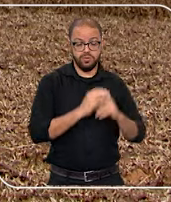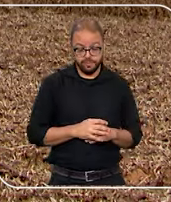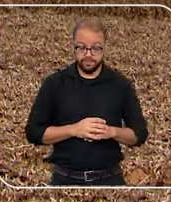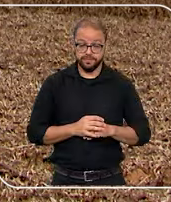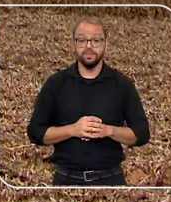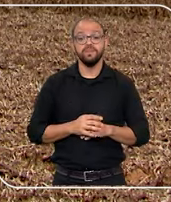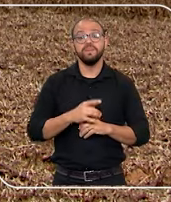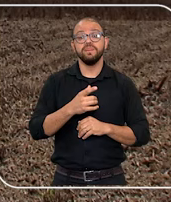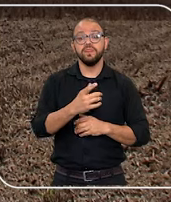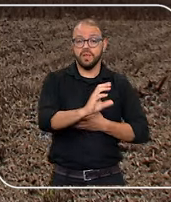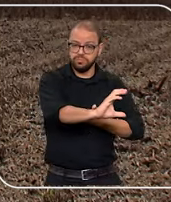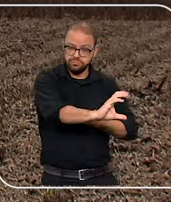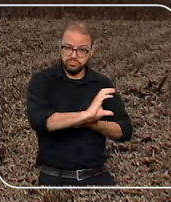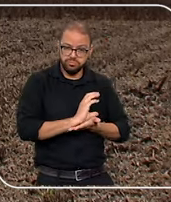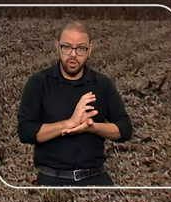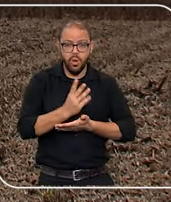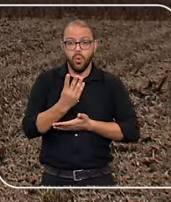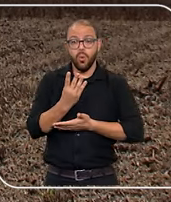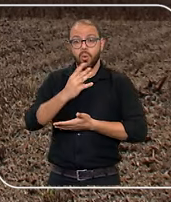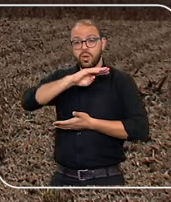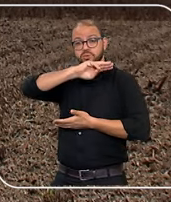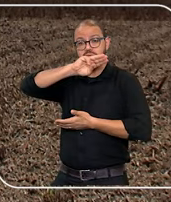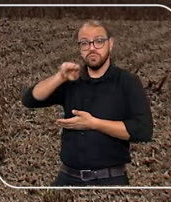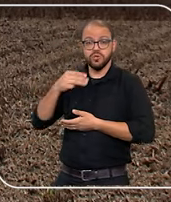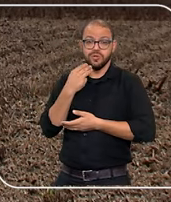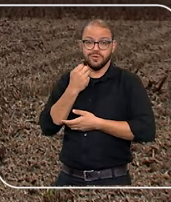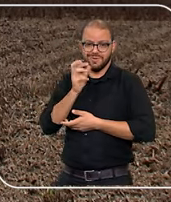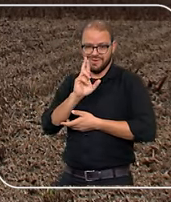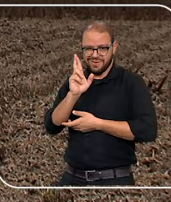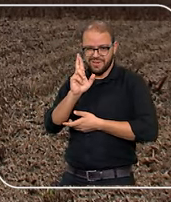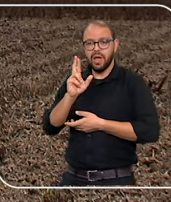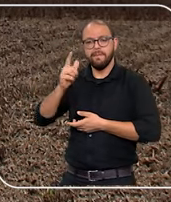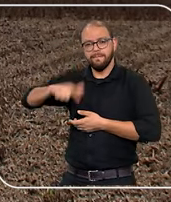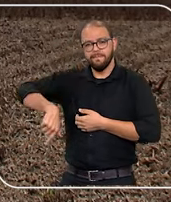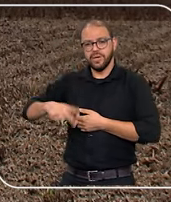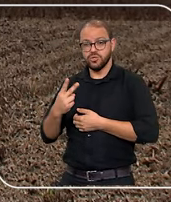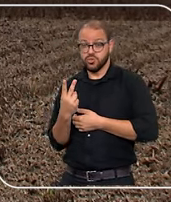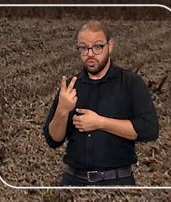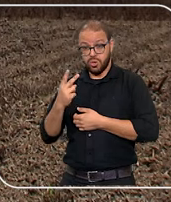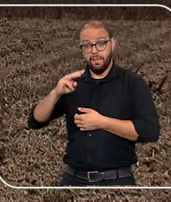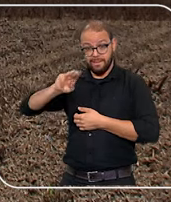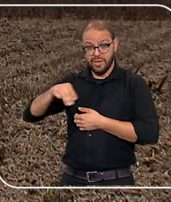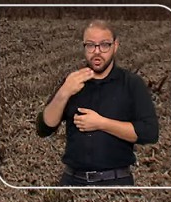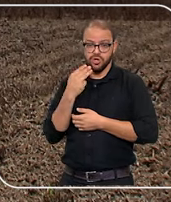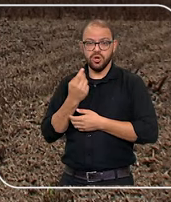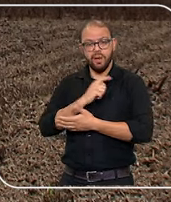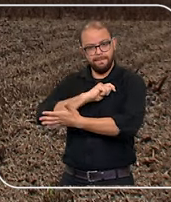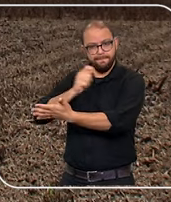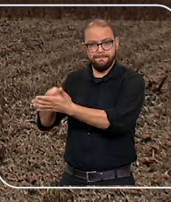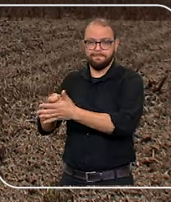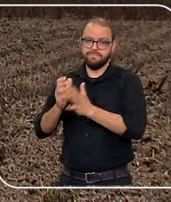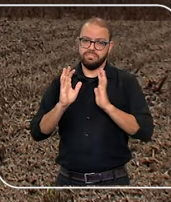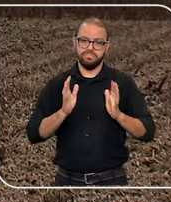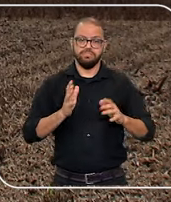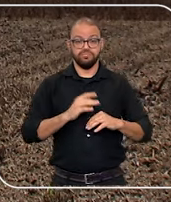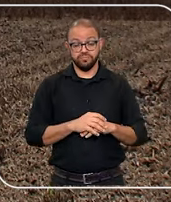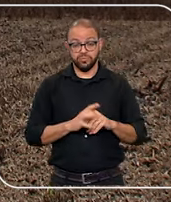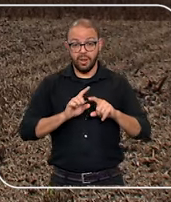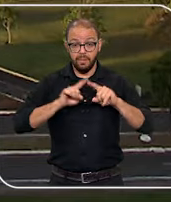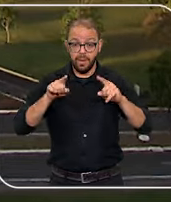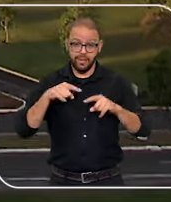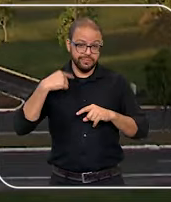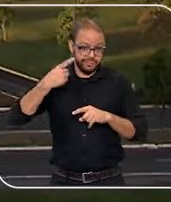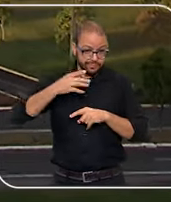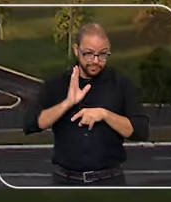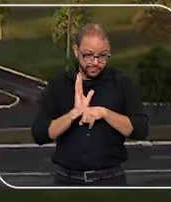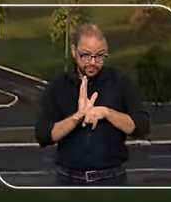Em troca, os envolvidos receberiam cerca de 4 milhões de reais e mais de 2 milhões já teriam sido efetivamente pagos.